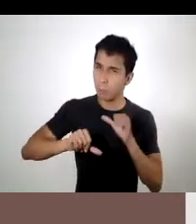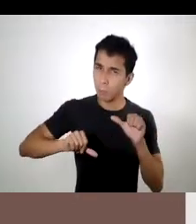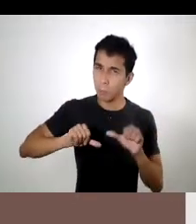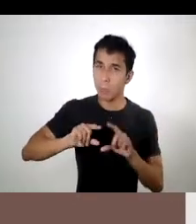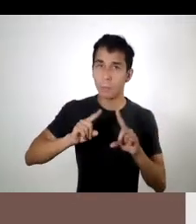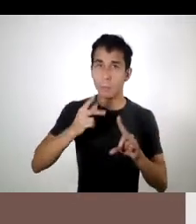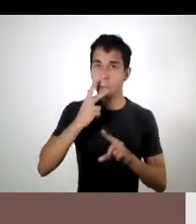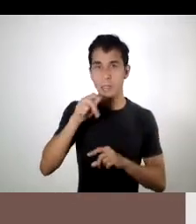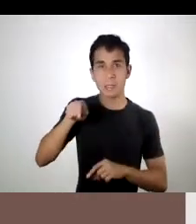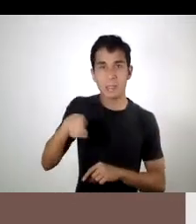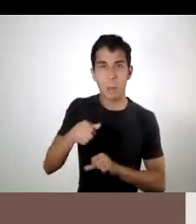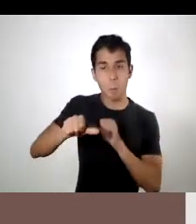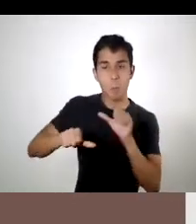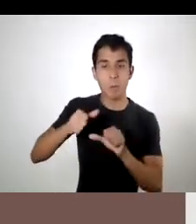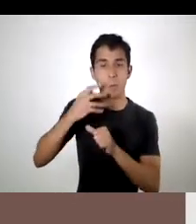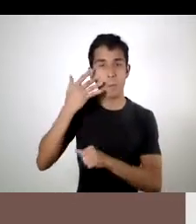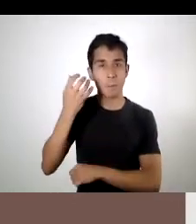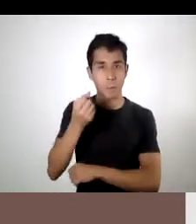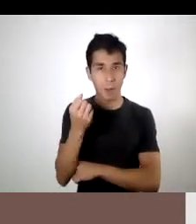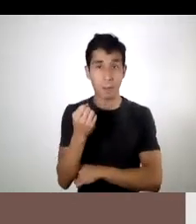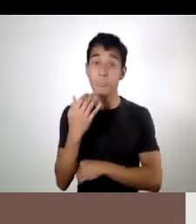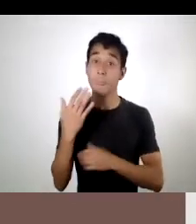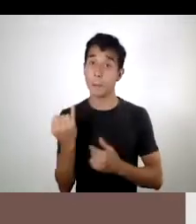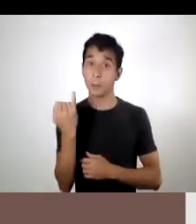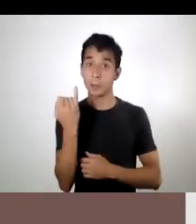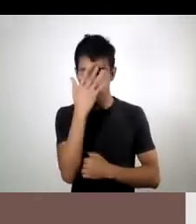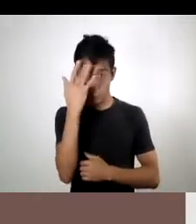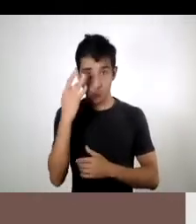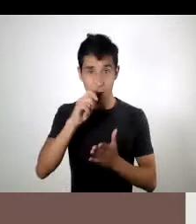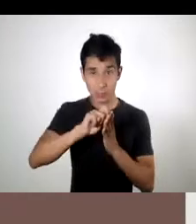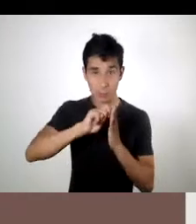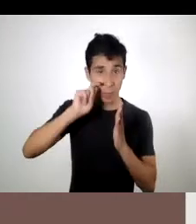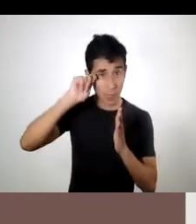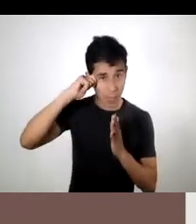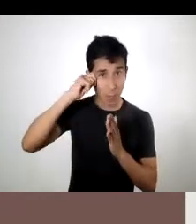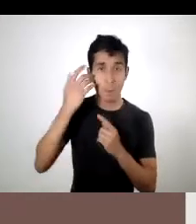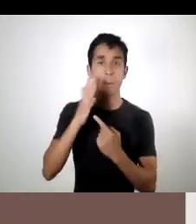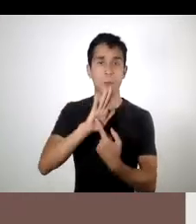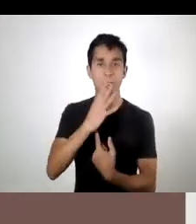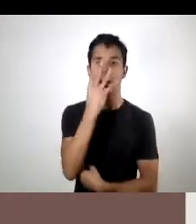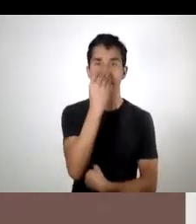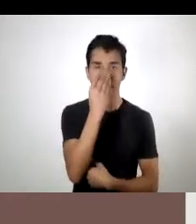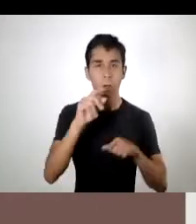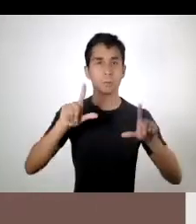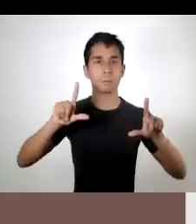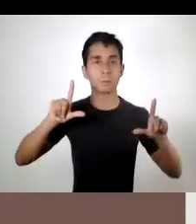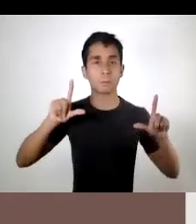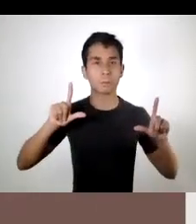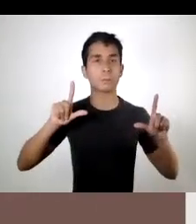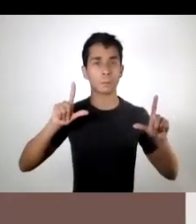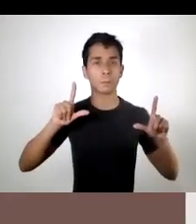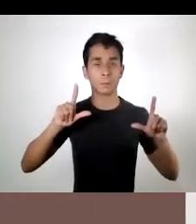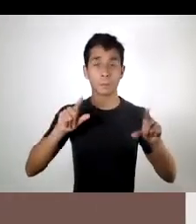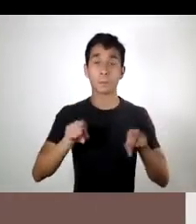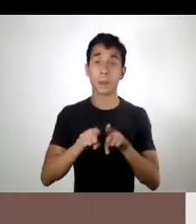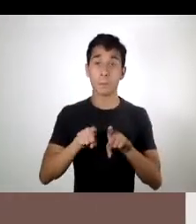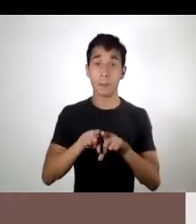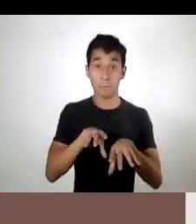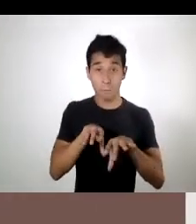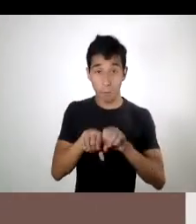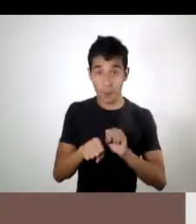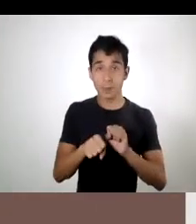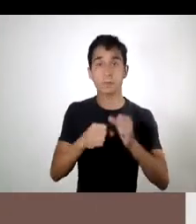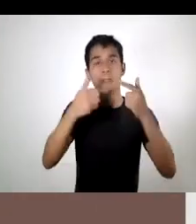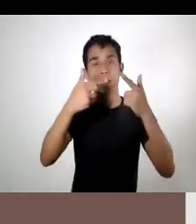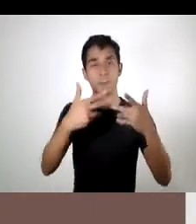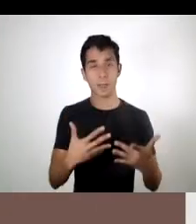dessas autoras, né? Como que elas são, né? E também falar da sua formação, porque tem muitas autoras,